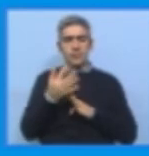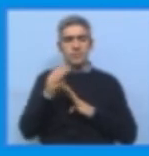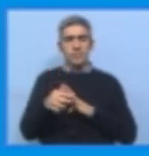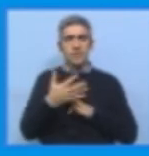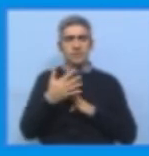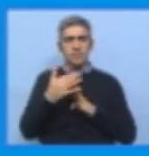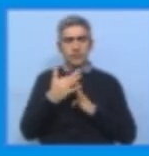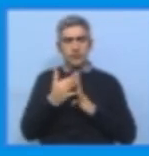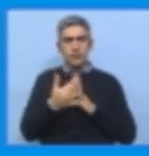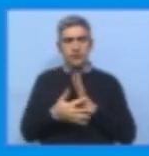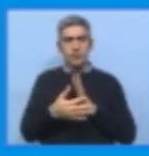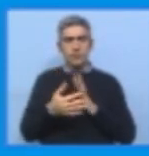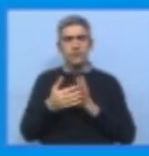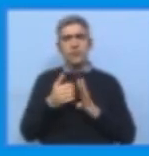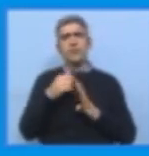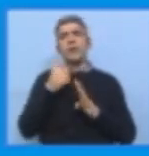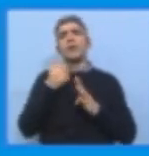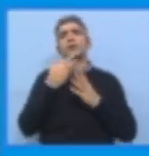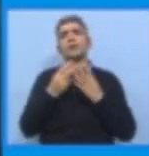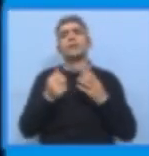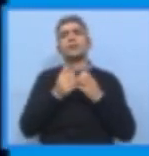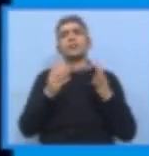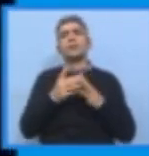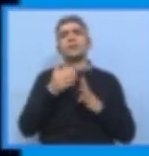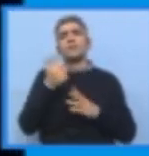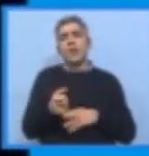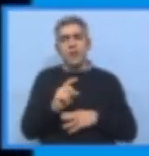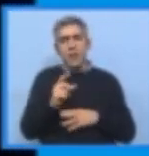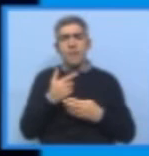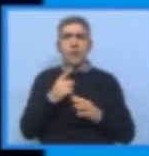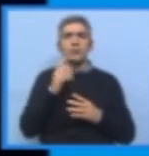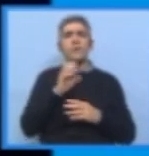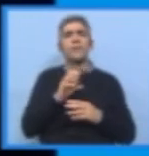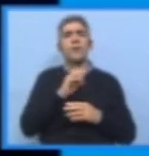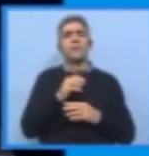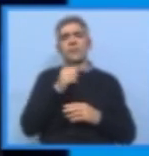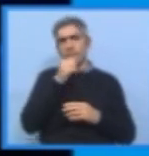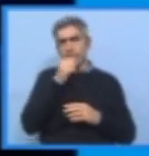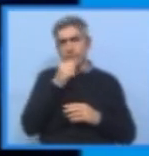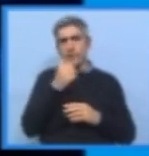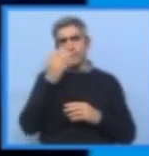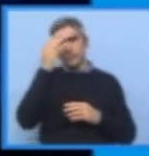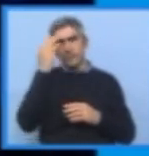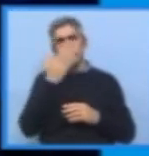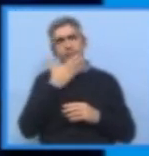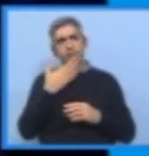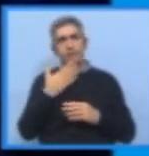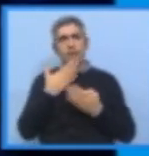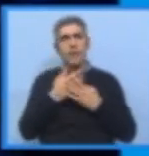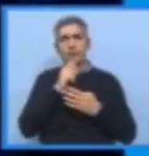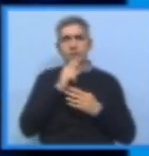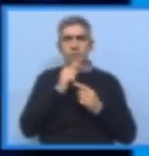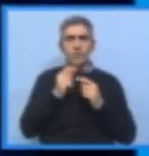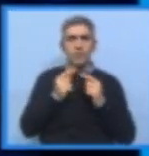suas, vamos lá, insuficiências, mas foi uma maneira muito ágil de tornar possível a